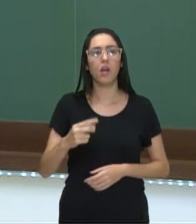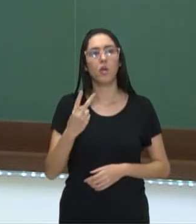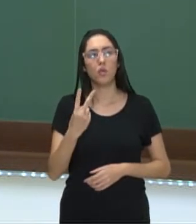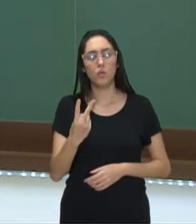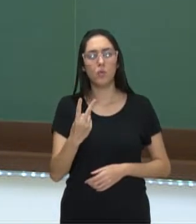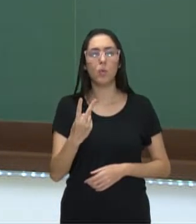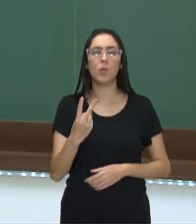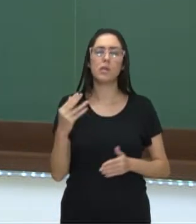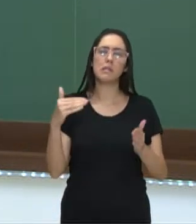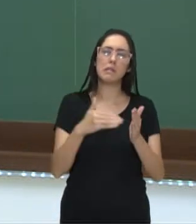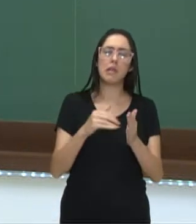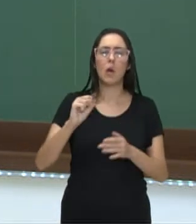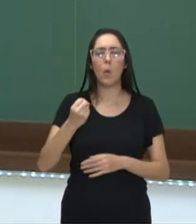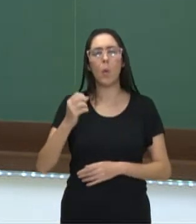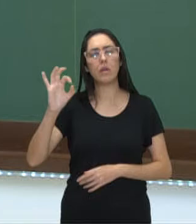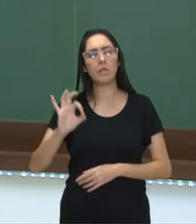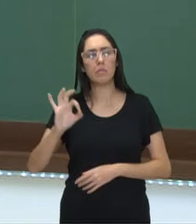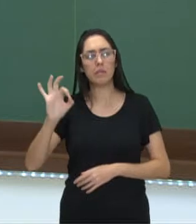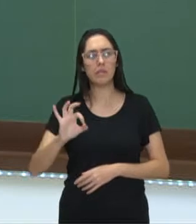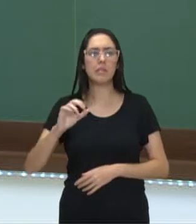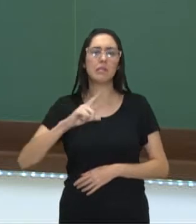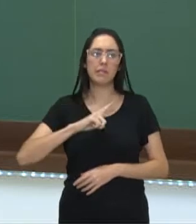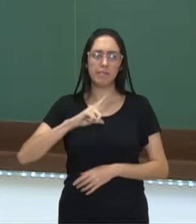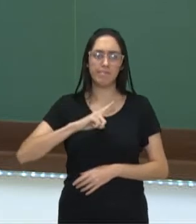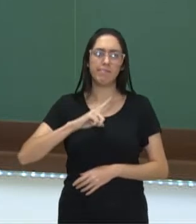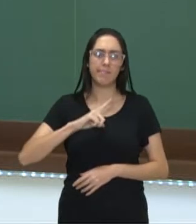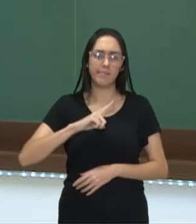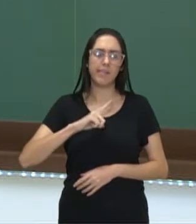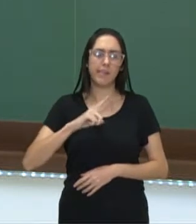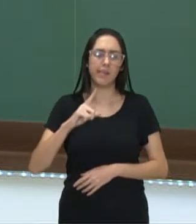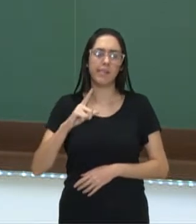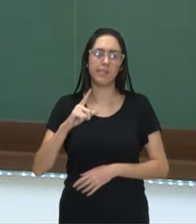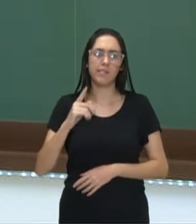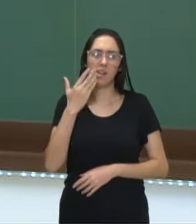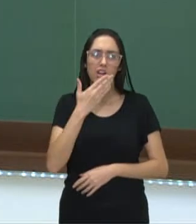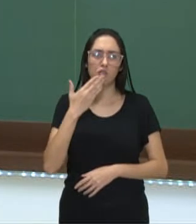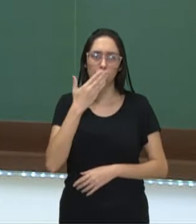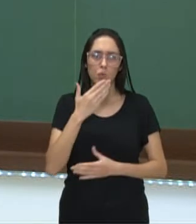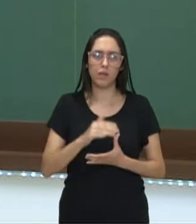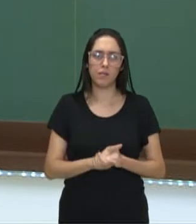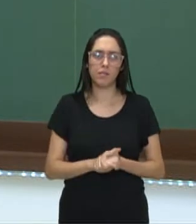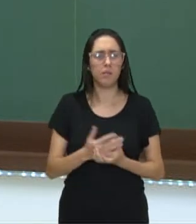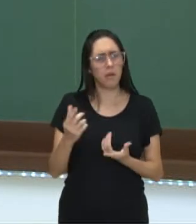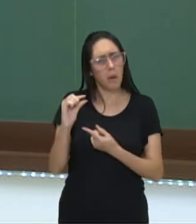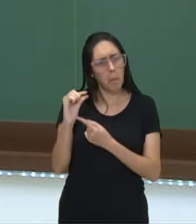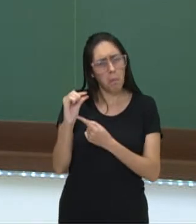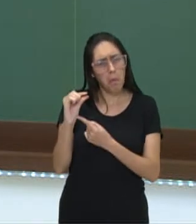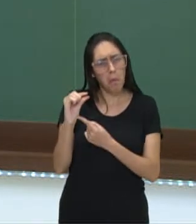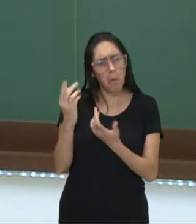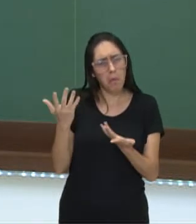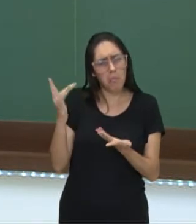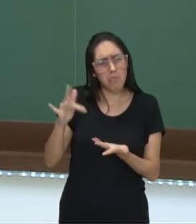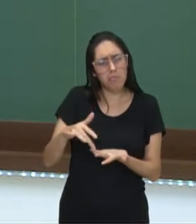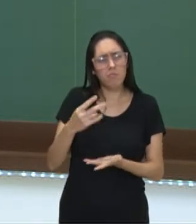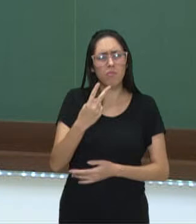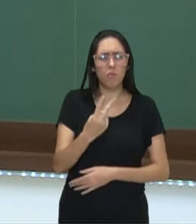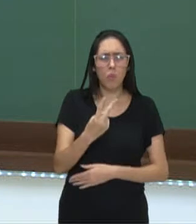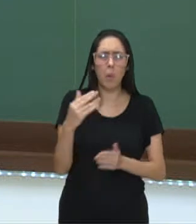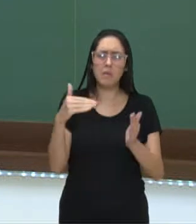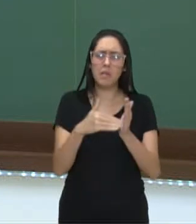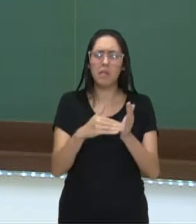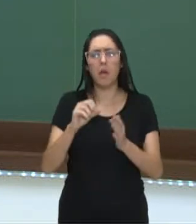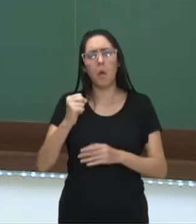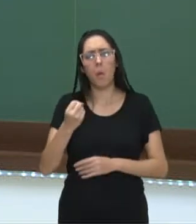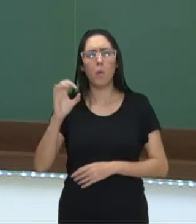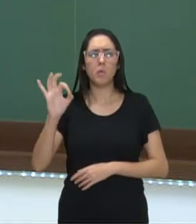8% da sua composição, a depender da espécie. Então, é pouquinho, não é? Bem pouco açúcar que tem no leite, de 8 a